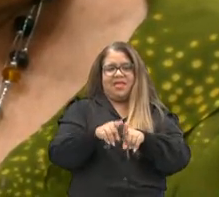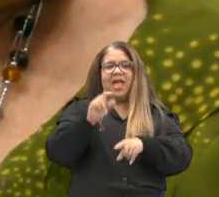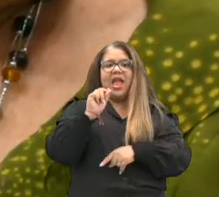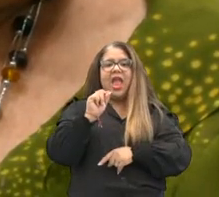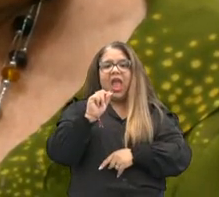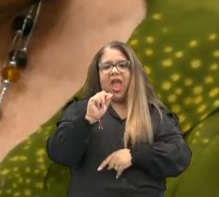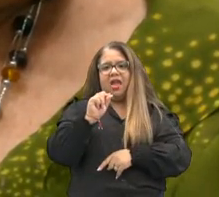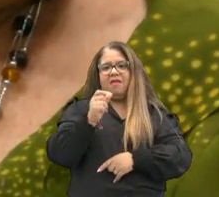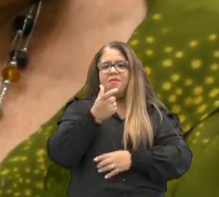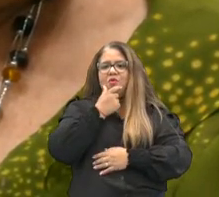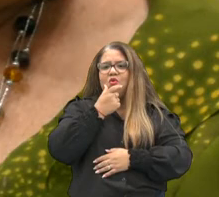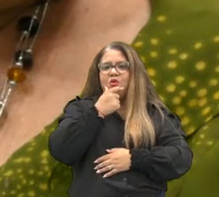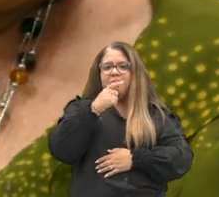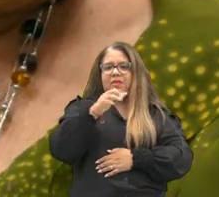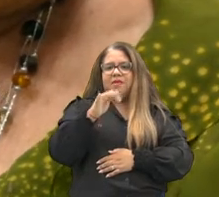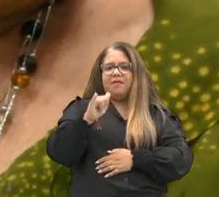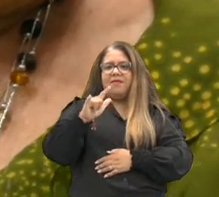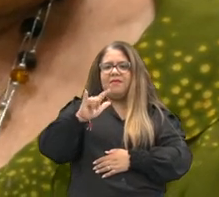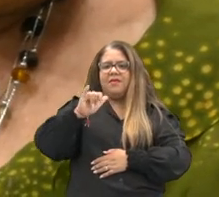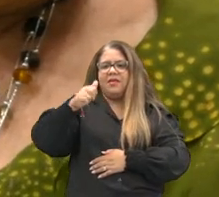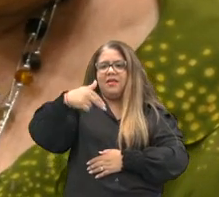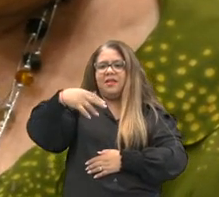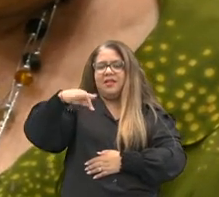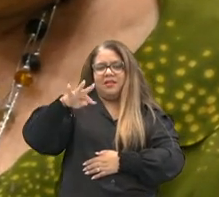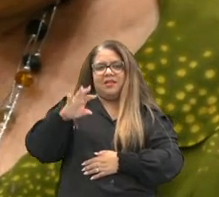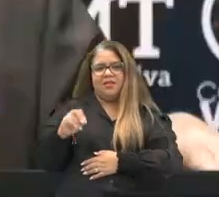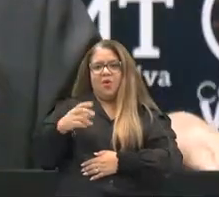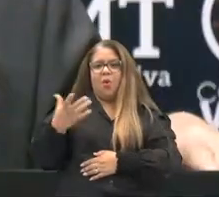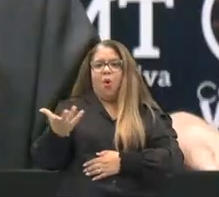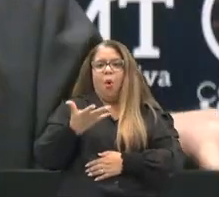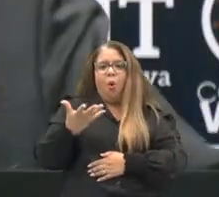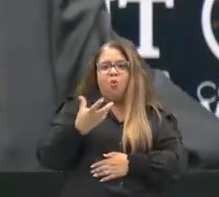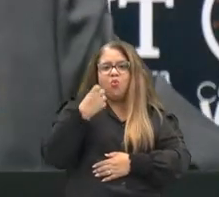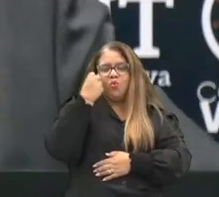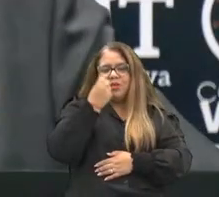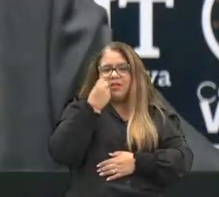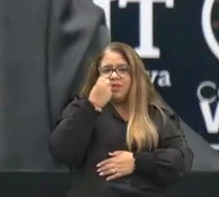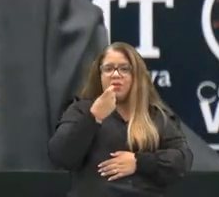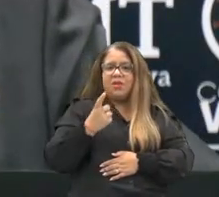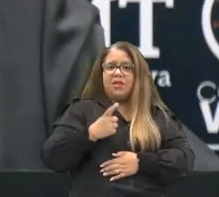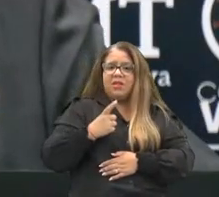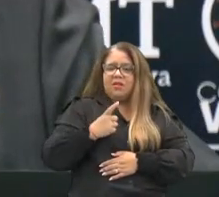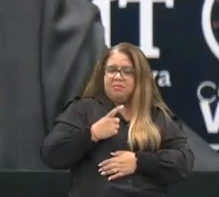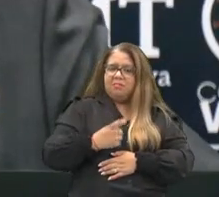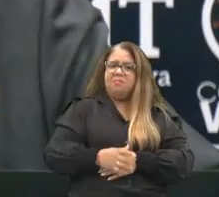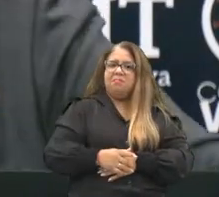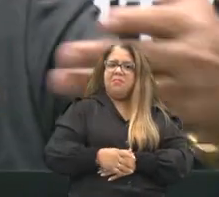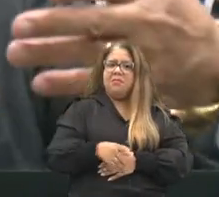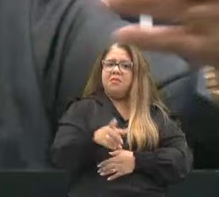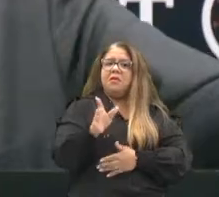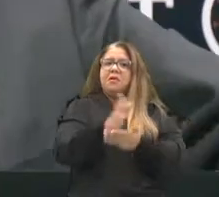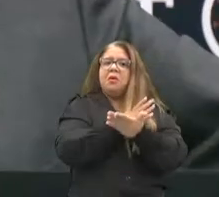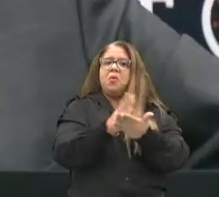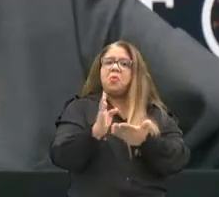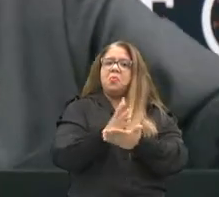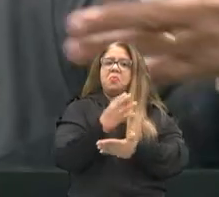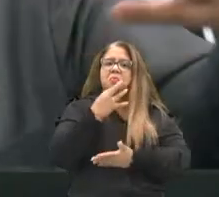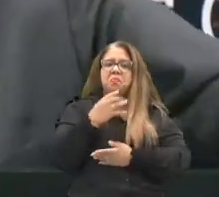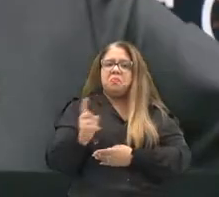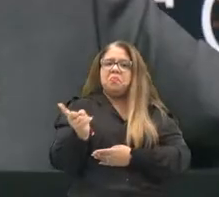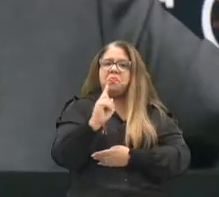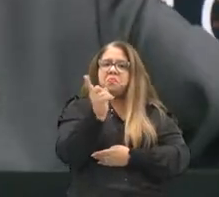Trunilha aos senadores de hoje que compõem o nosso Senado Federal. Tem pessoas que não o conhecem. Acho que surgiu de